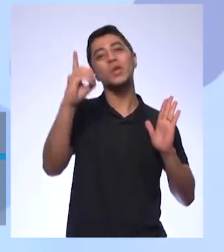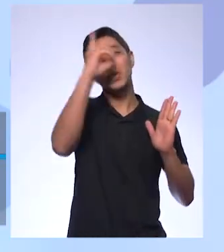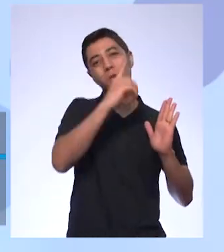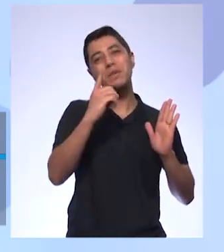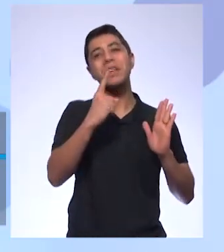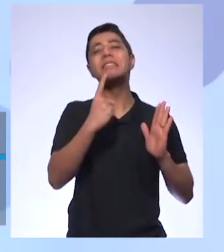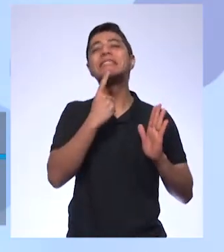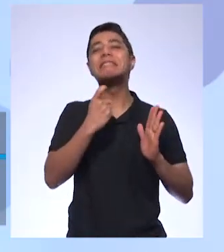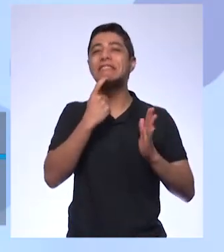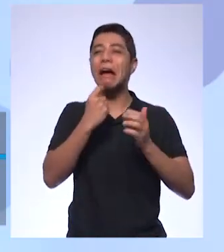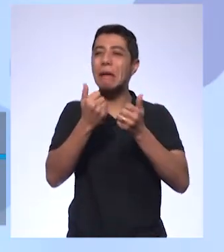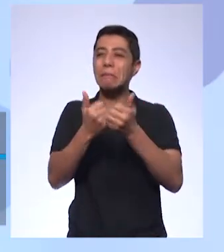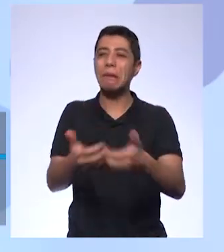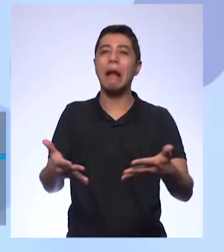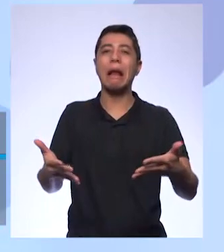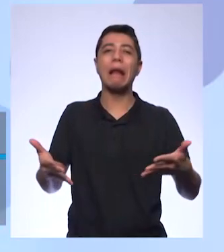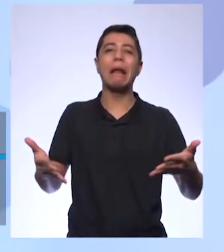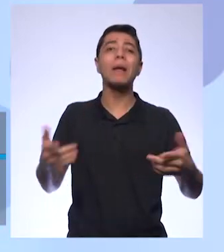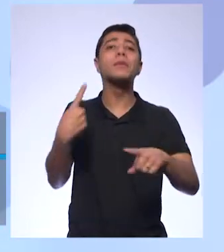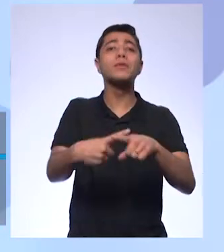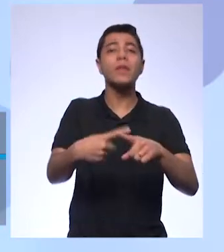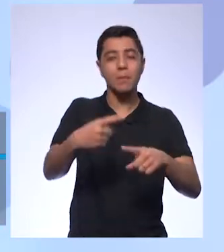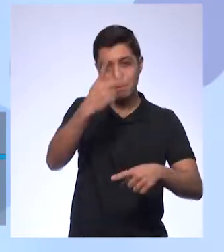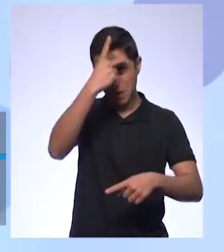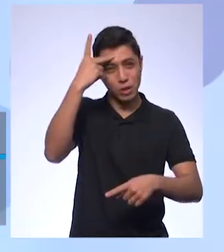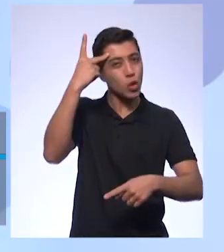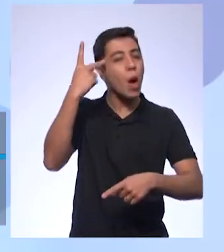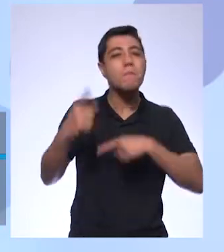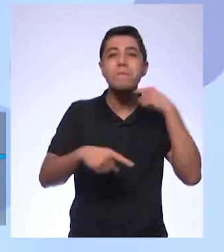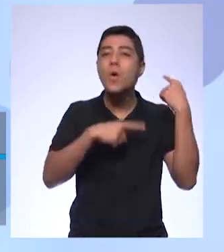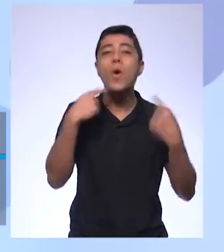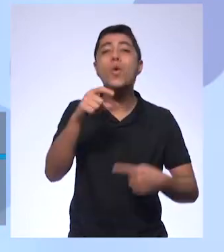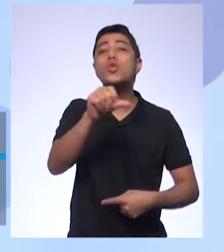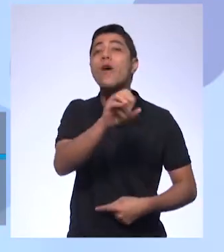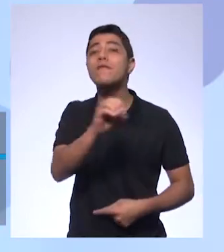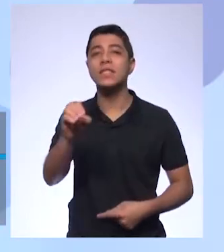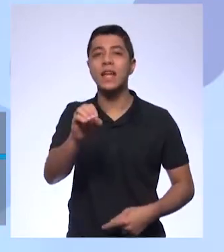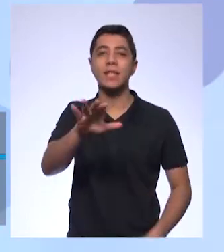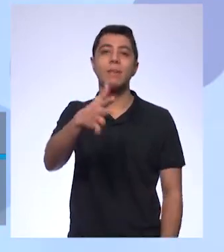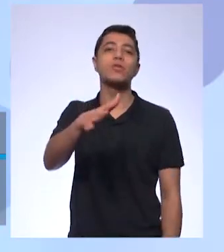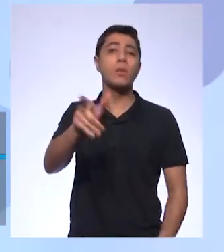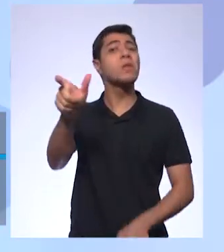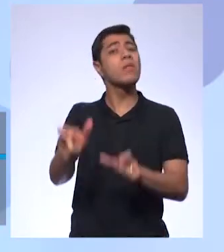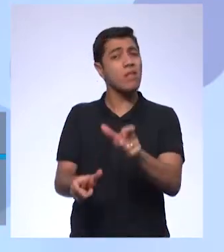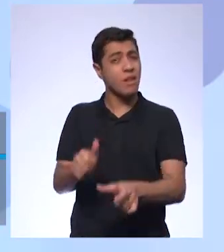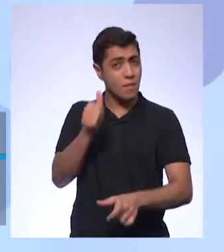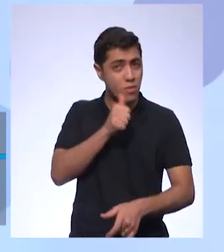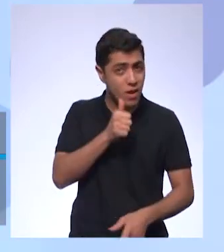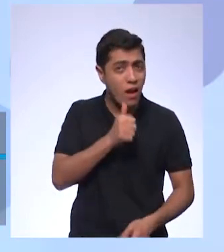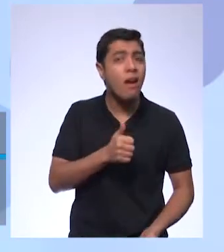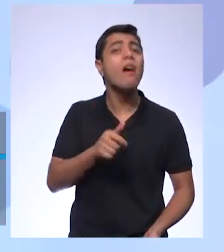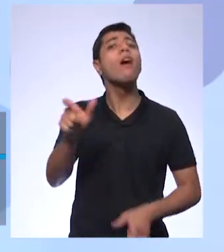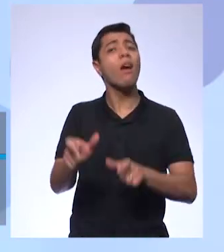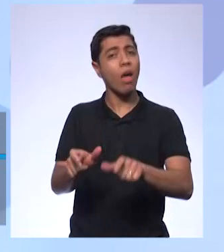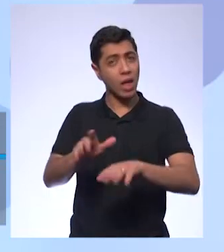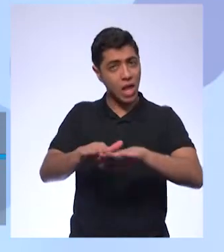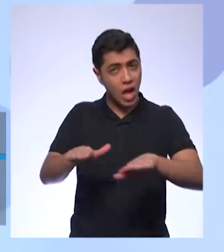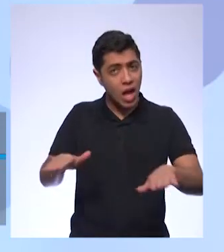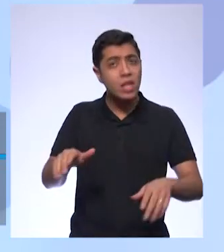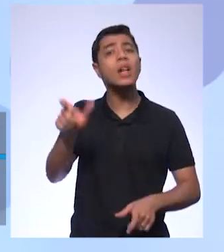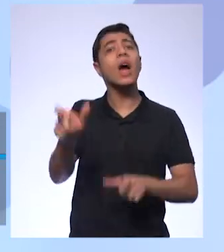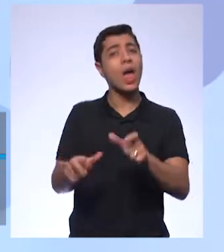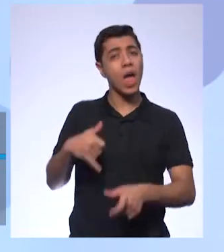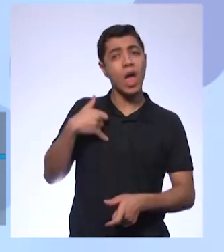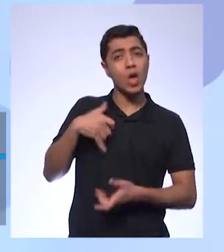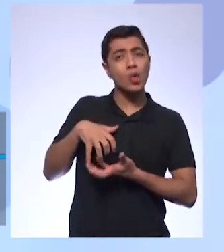900 pessoas foram mortas, tinham muitas mulheres, crianças, idosos, né? Dizem que as forças mal esperaram